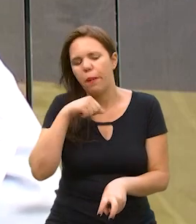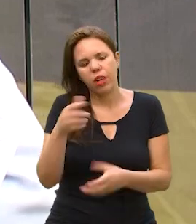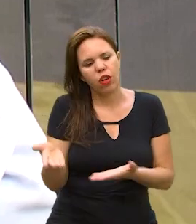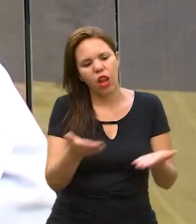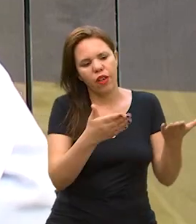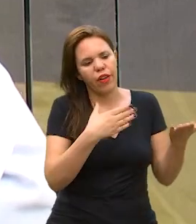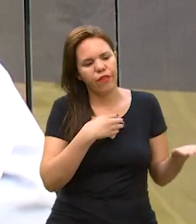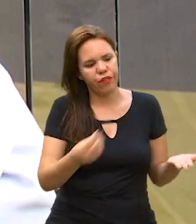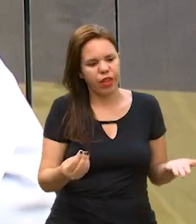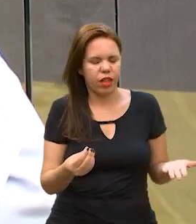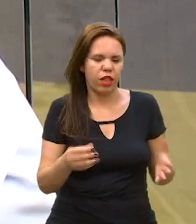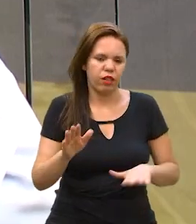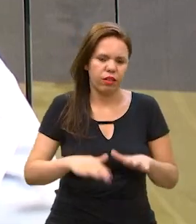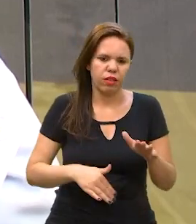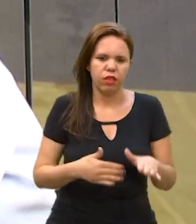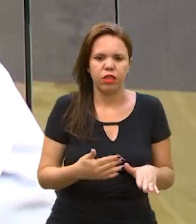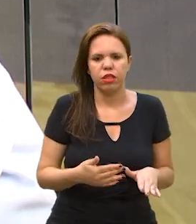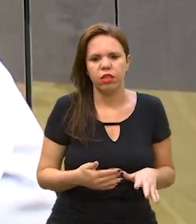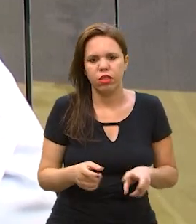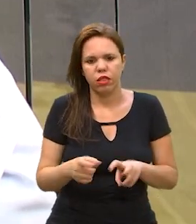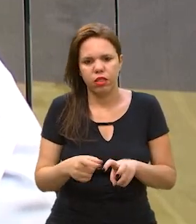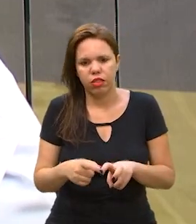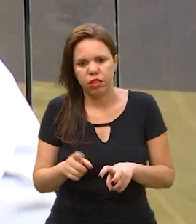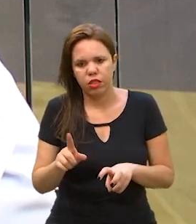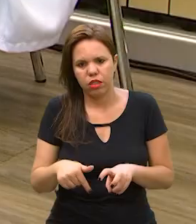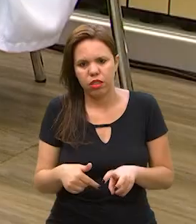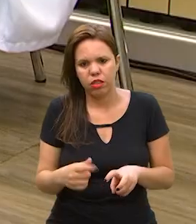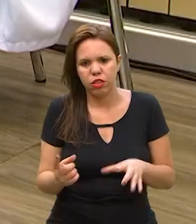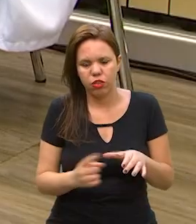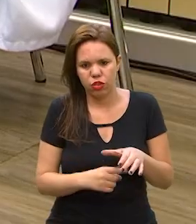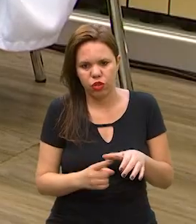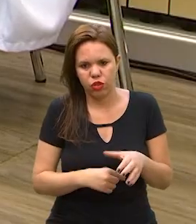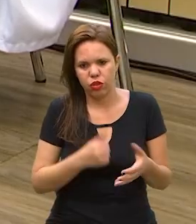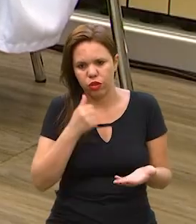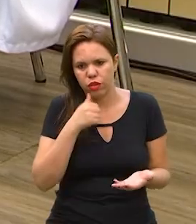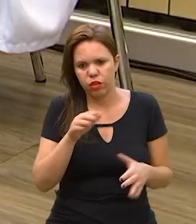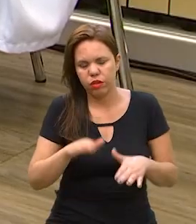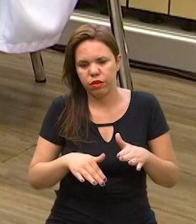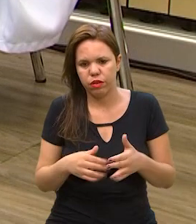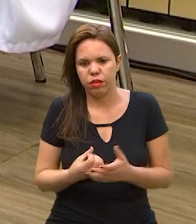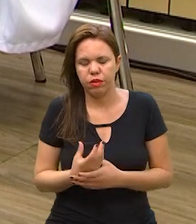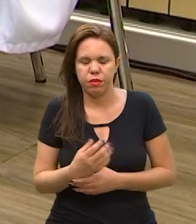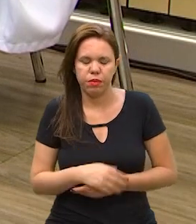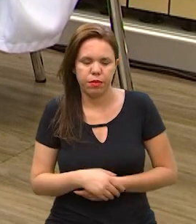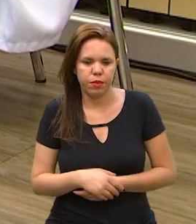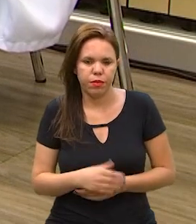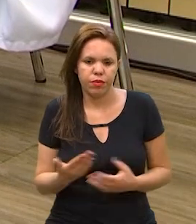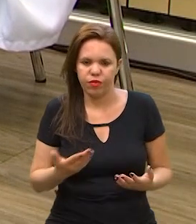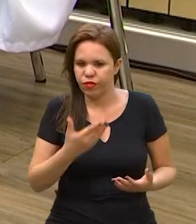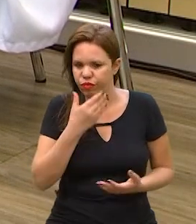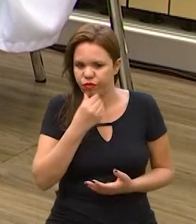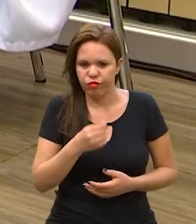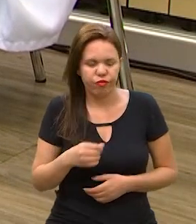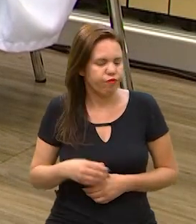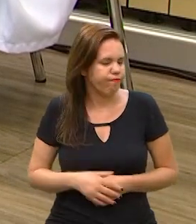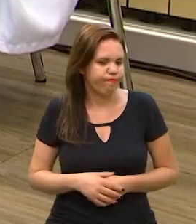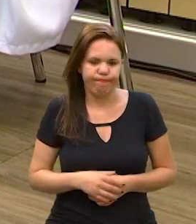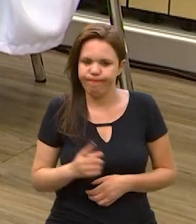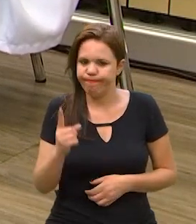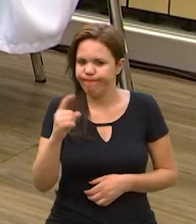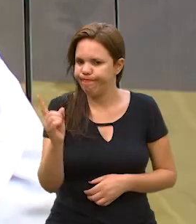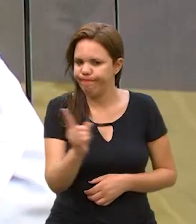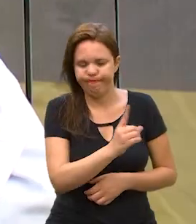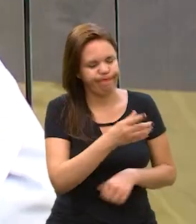a filha no ginecologista, o ginecologista acaba sendo um clínico da mulher, às vezes, né? Agora o homem não